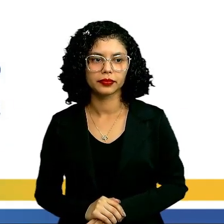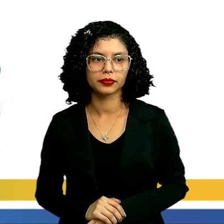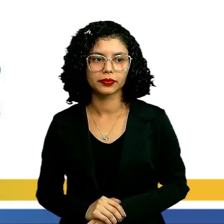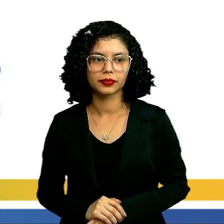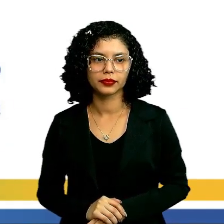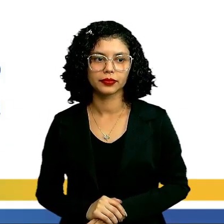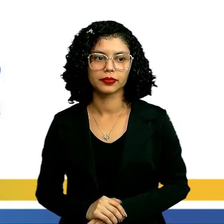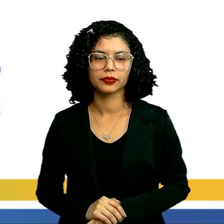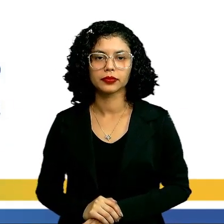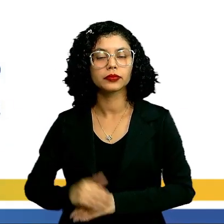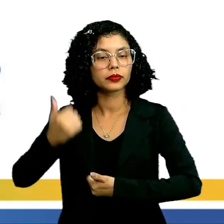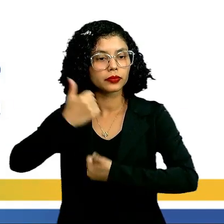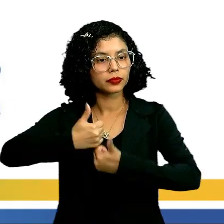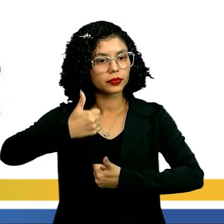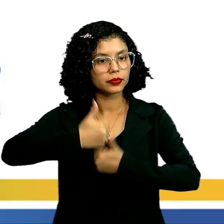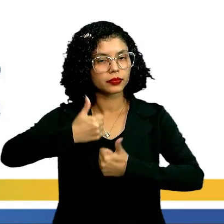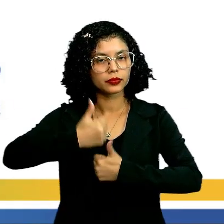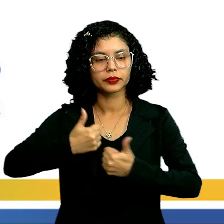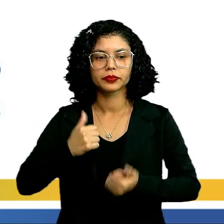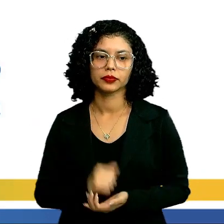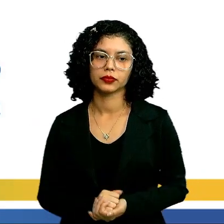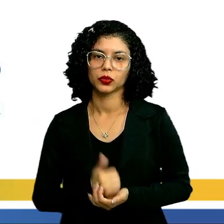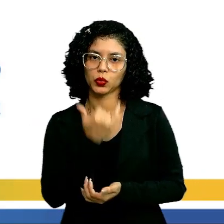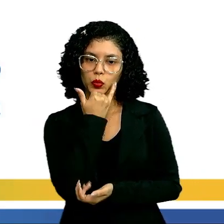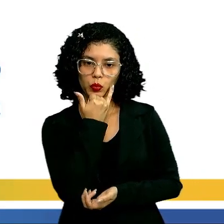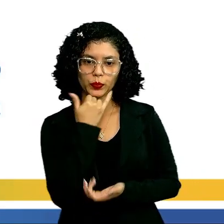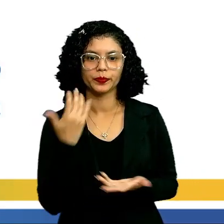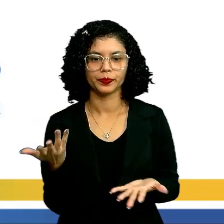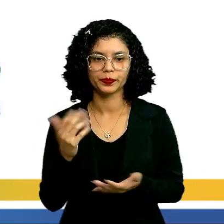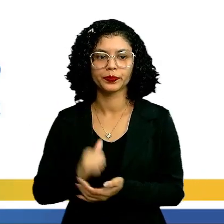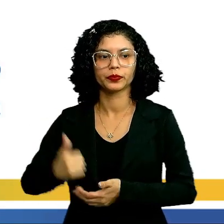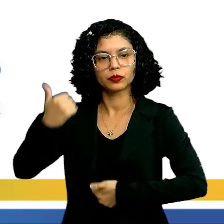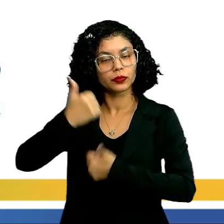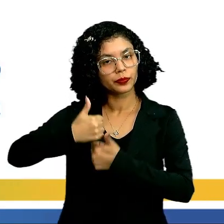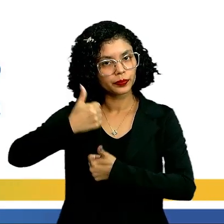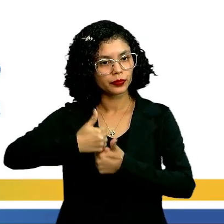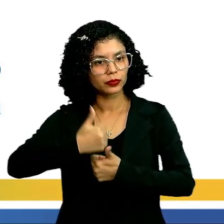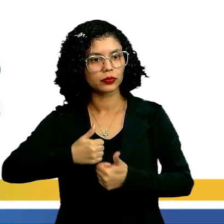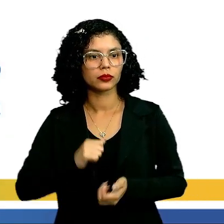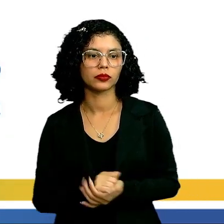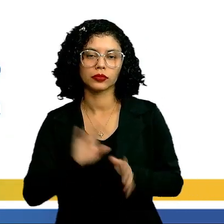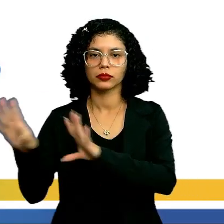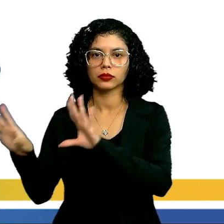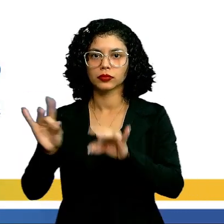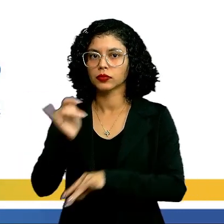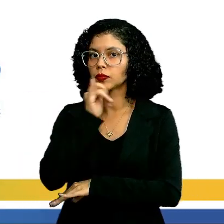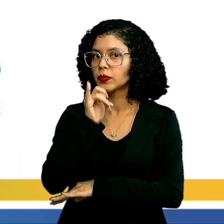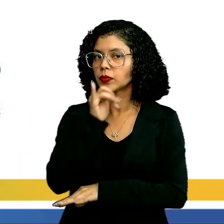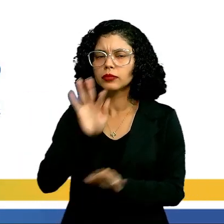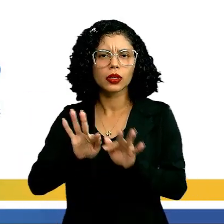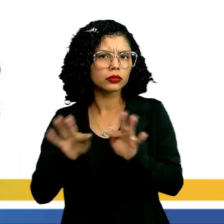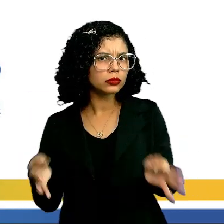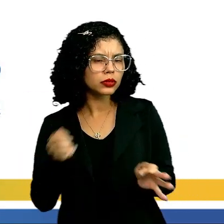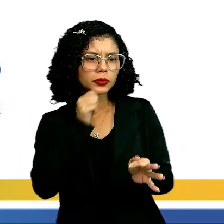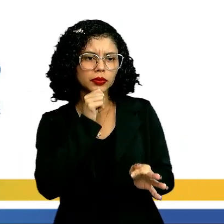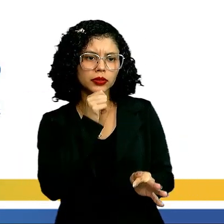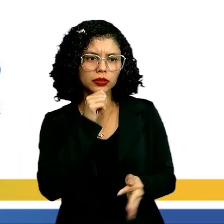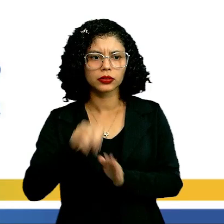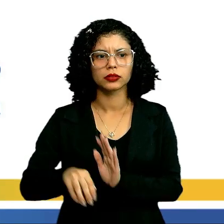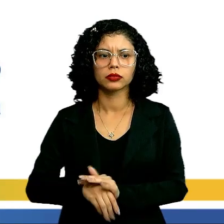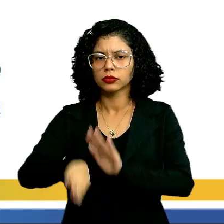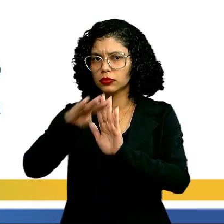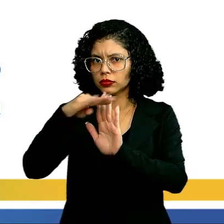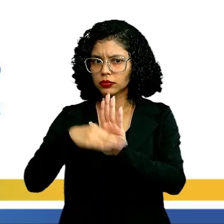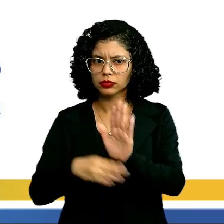a coesão por substituição, perdão. Coesão por substituição. Eu trouxe um exemplo bem simples.